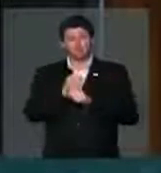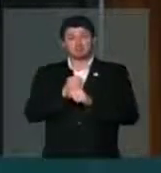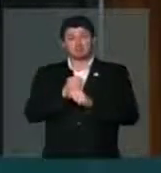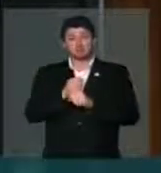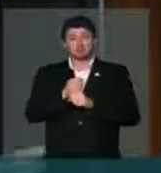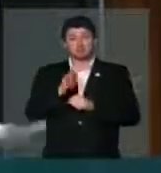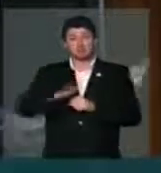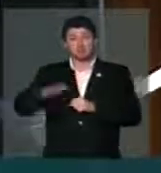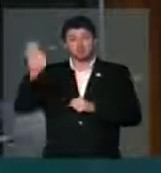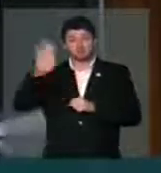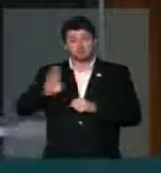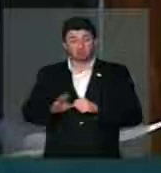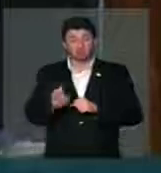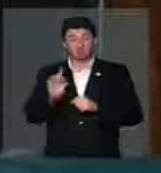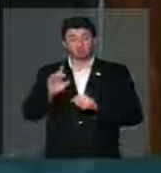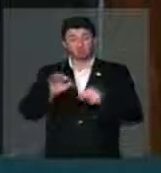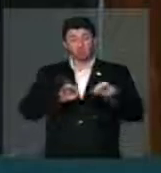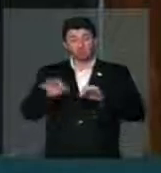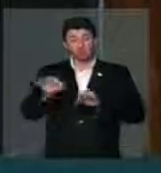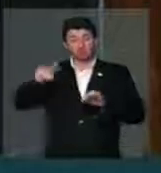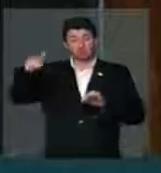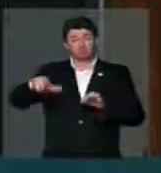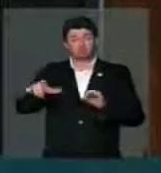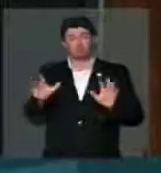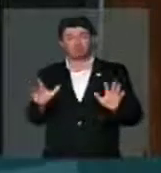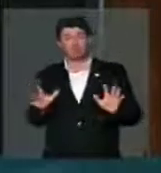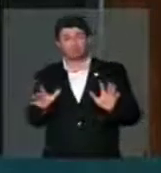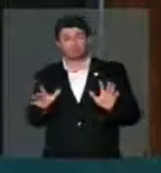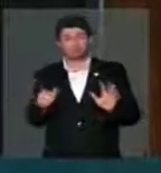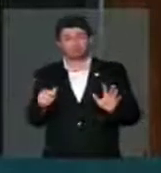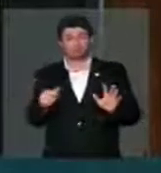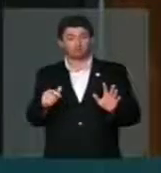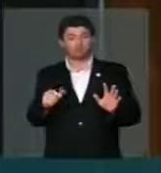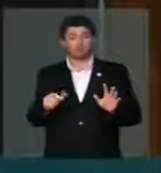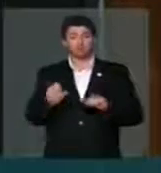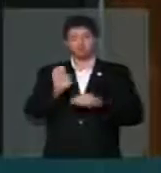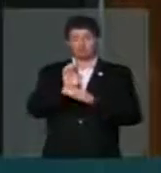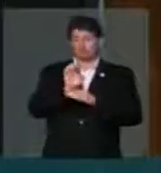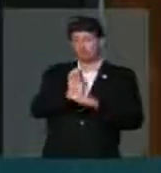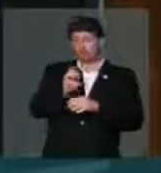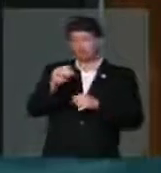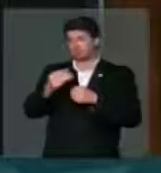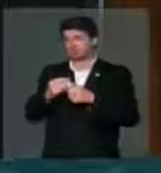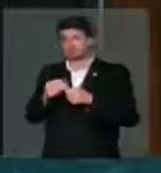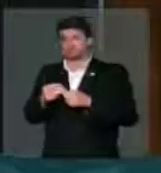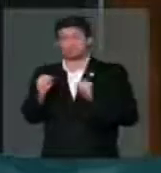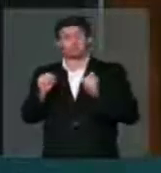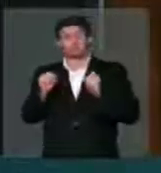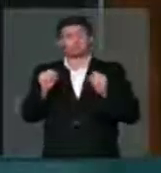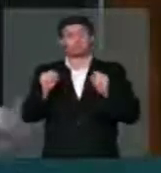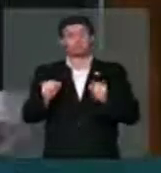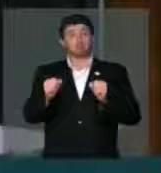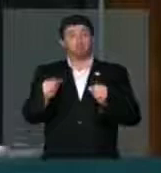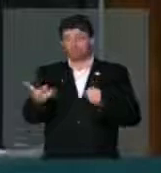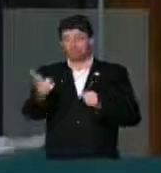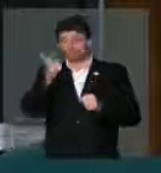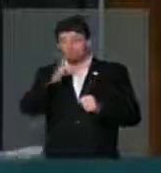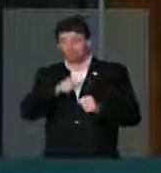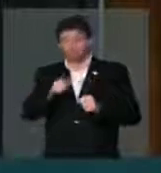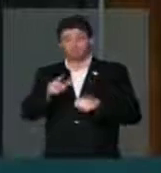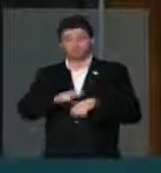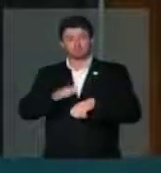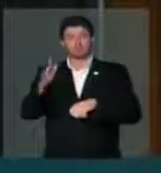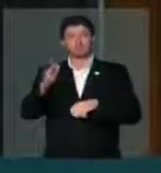da União, apenas rearrumando a forma em que os estados e os municípios poderão adquirir uma